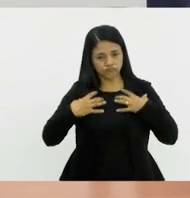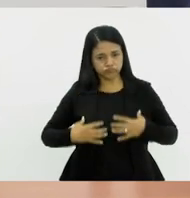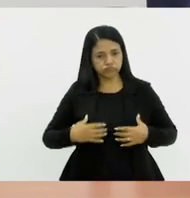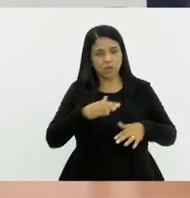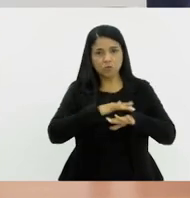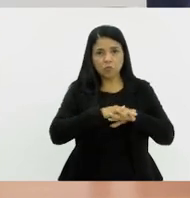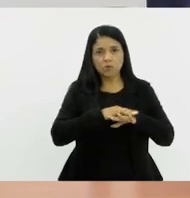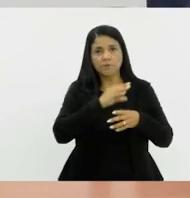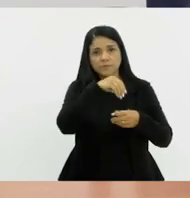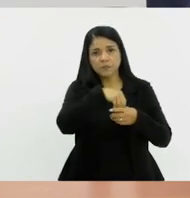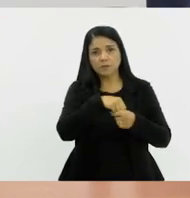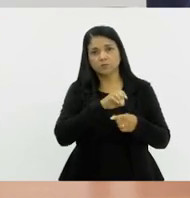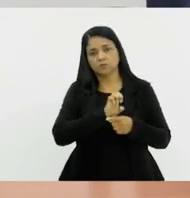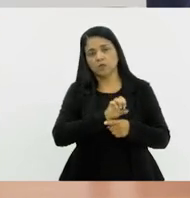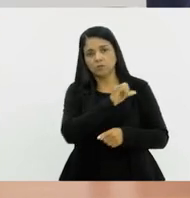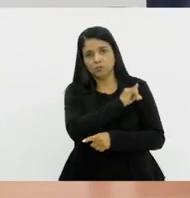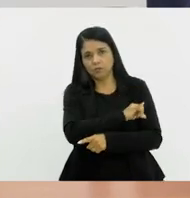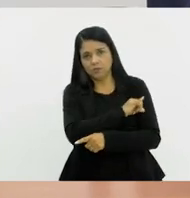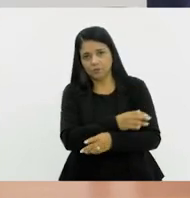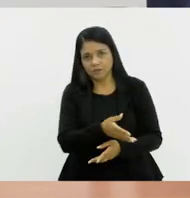como